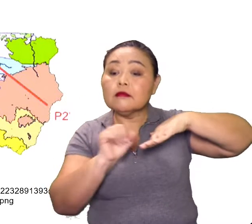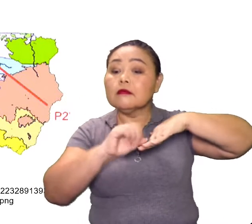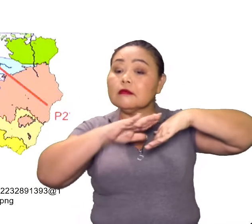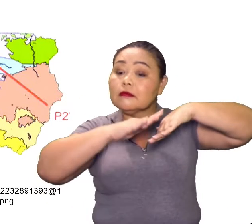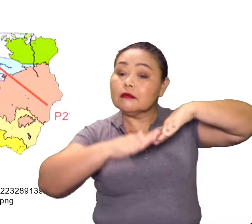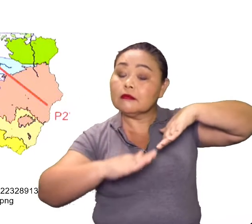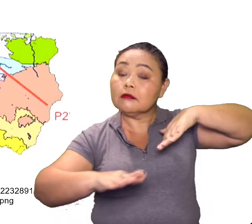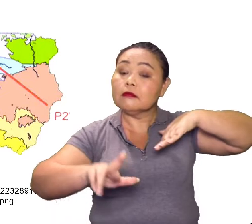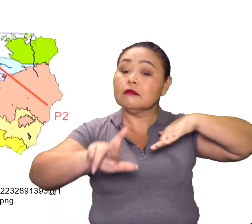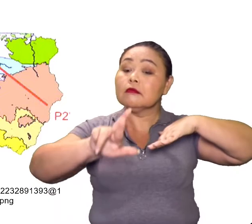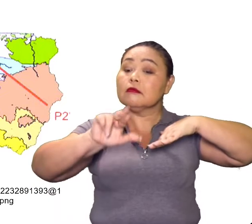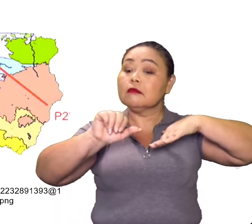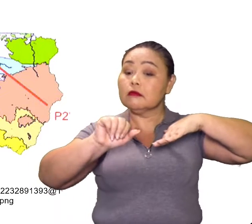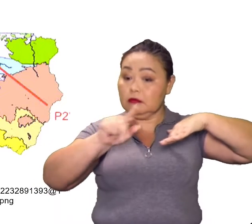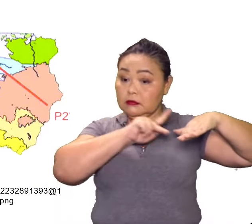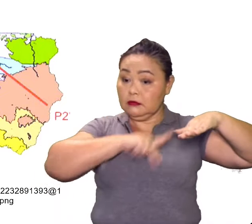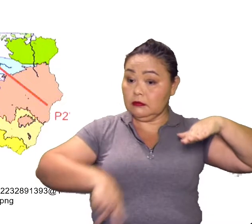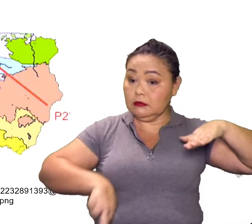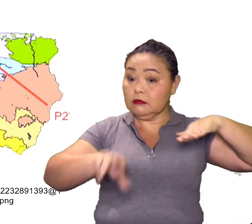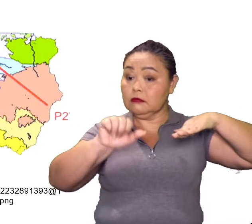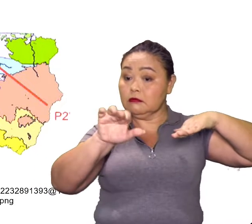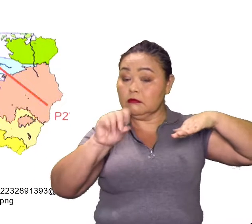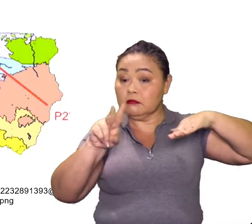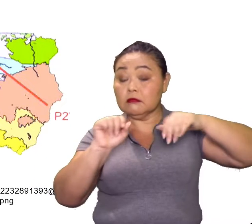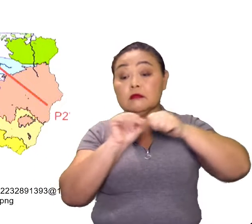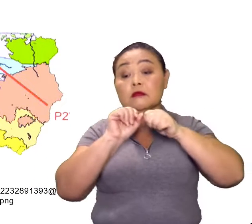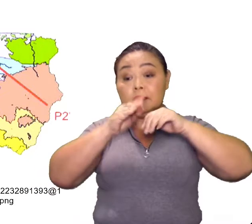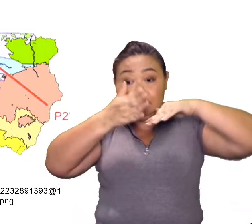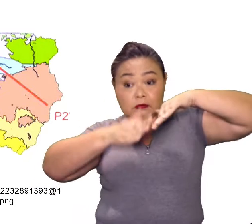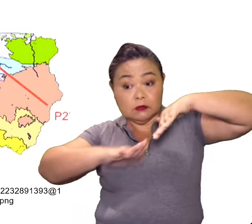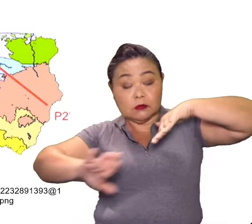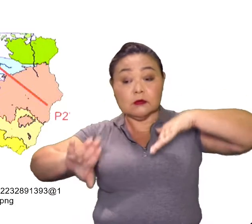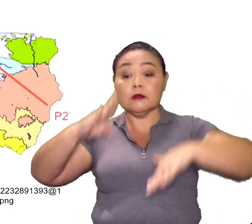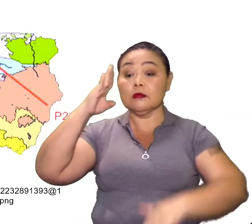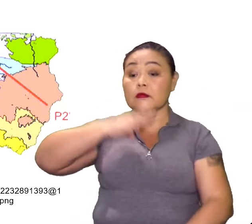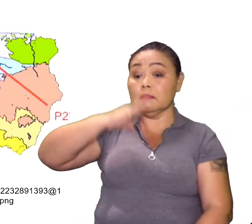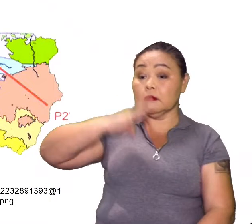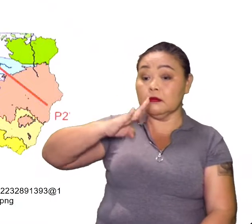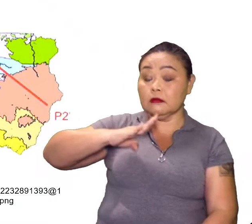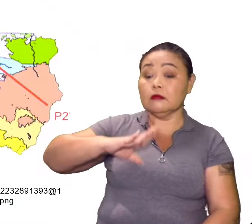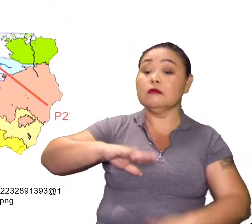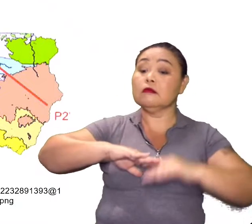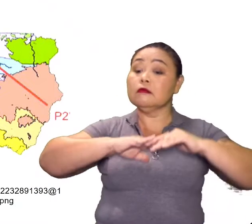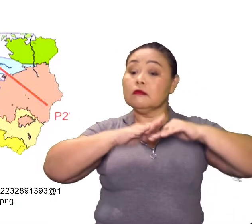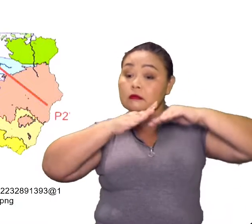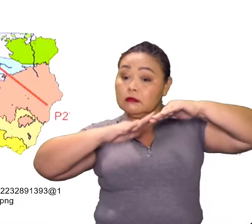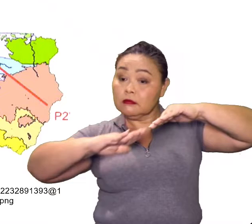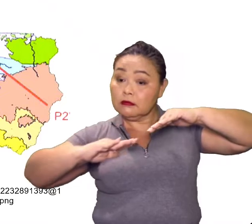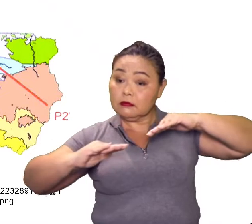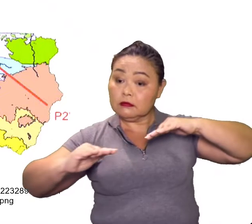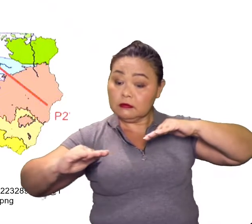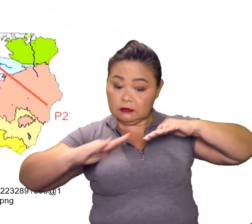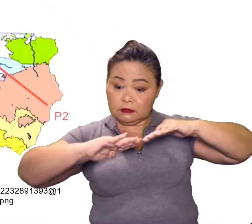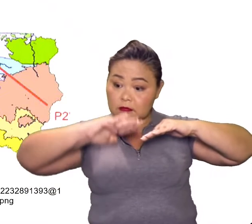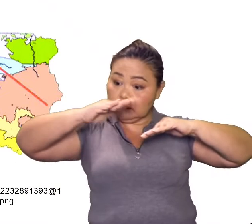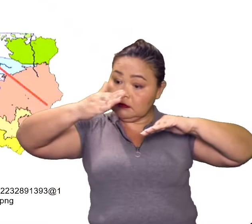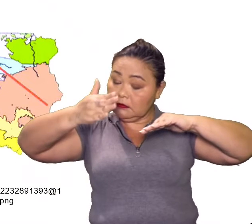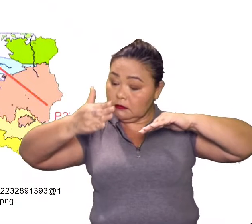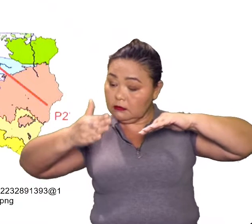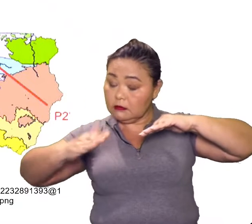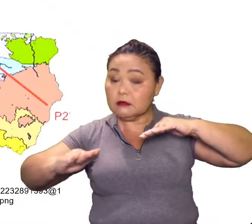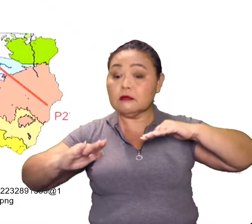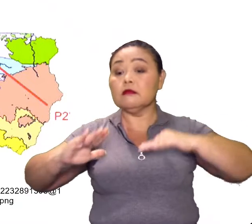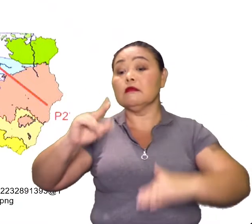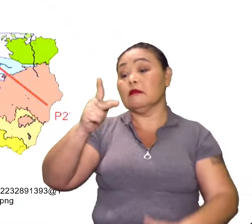Roosevelt e Aripuanã, a depressão de Pimenta Bueno, o Planalto e a Chapada dos Parecis. Nesse mapa que